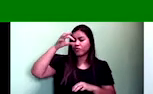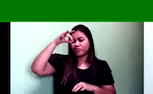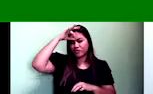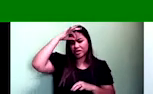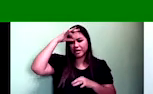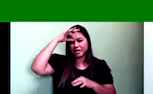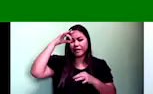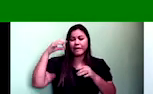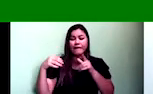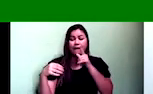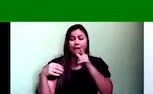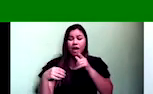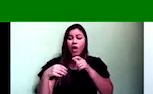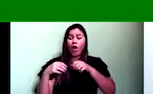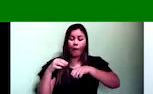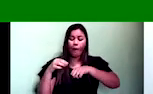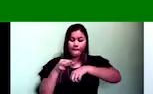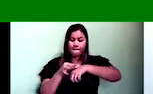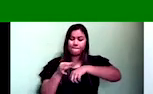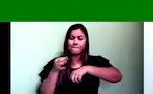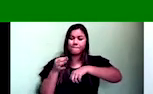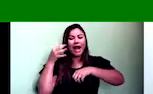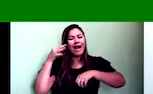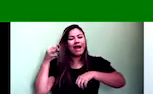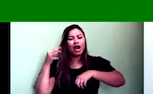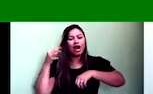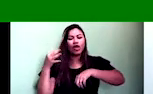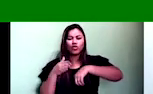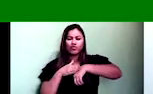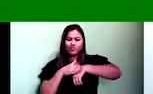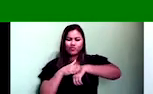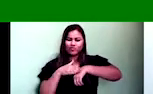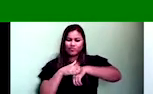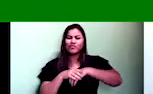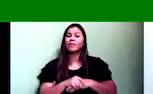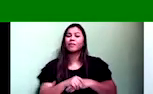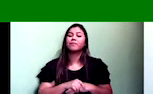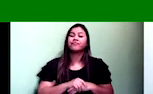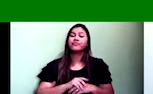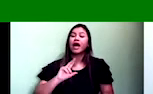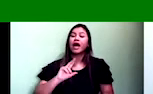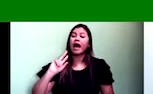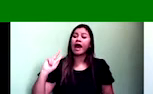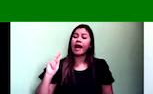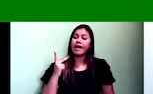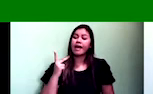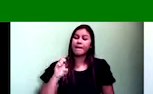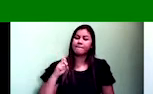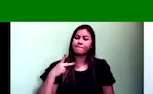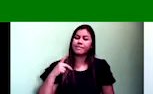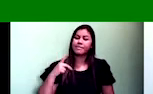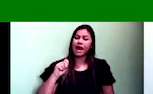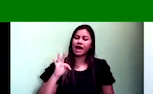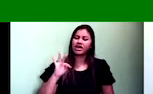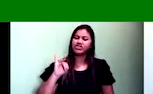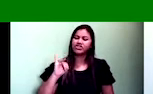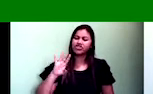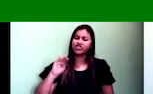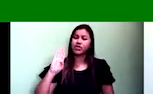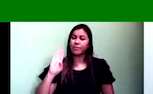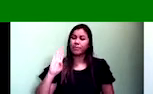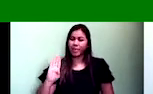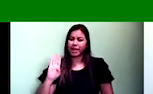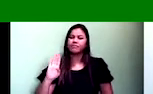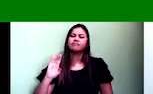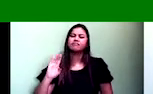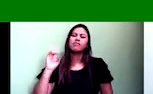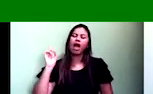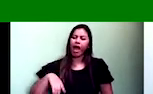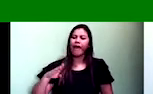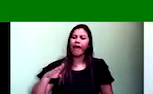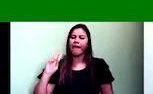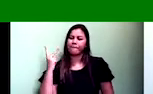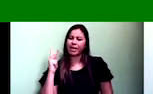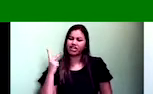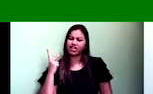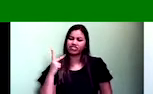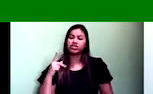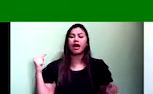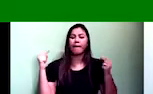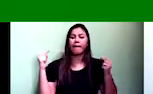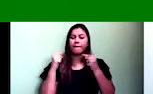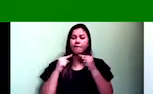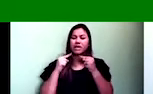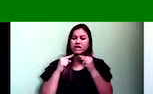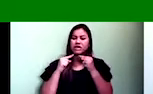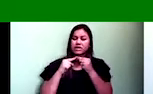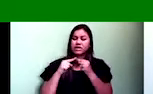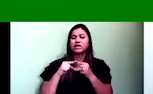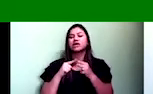transmitida por saliva e por sangue, e a donovanose. Doenças eventualmente transmissíveis pelo